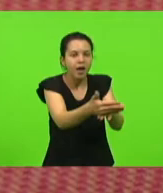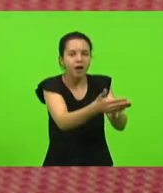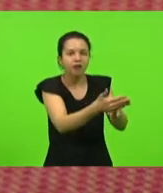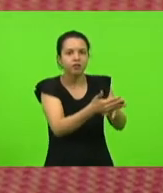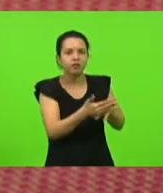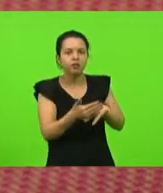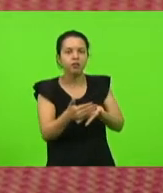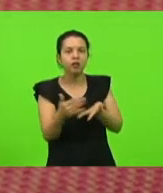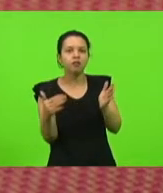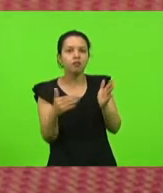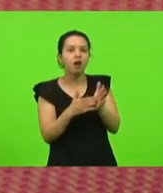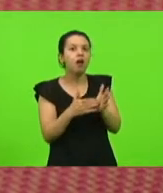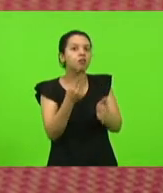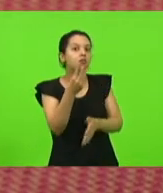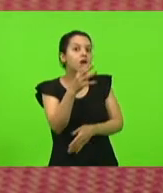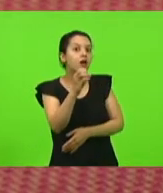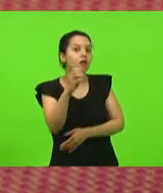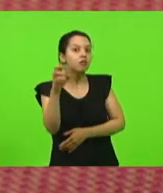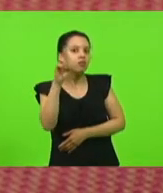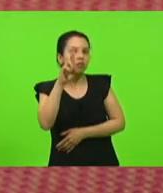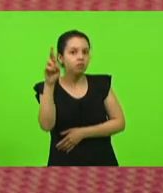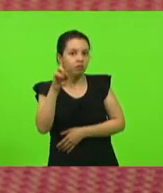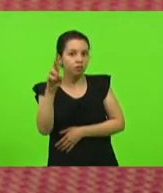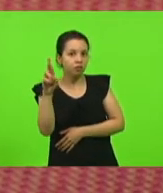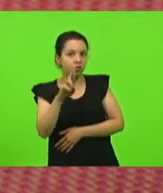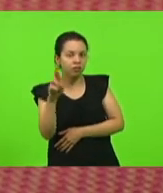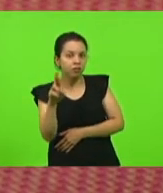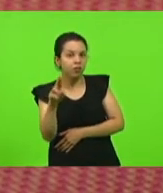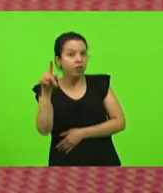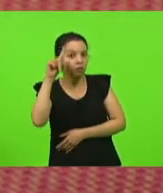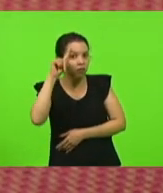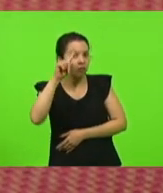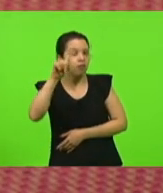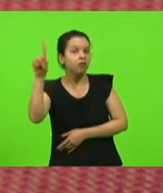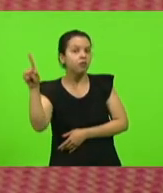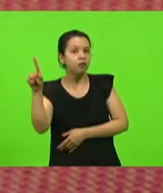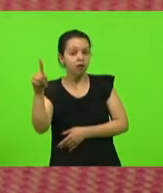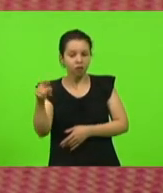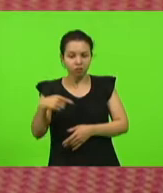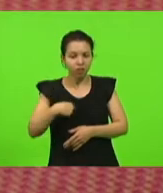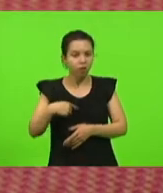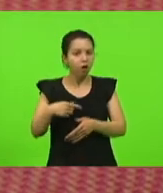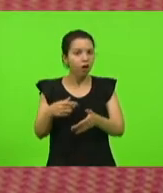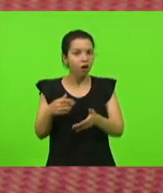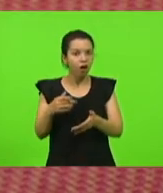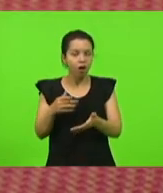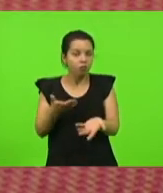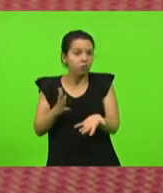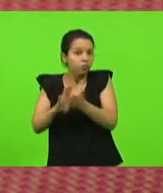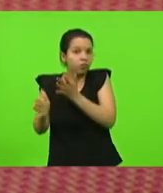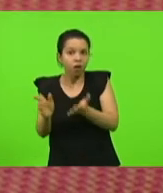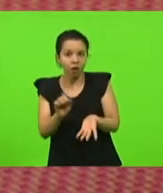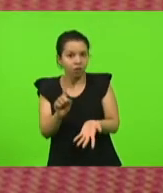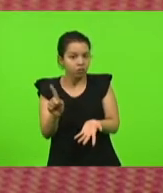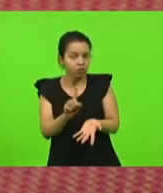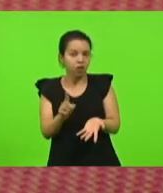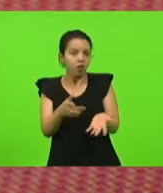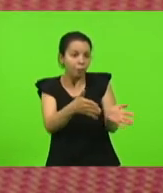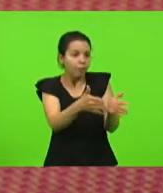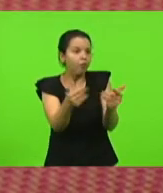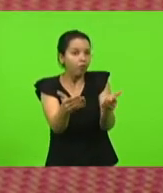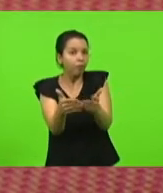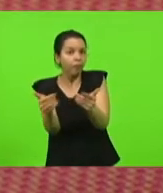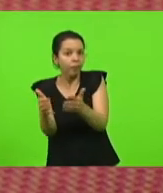até R$300 num dia. Então, eles não saem da esquina de pedir apoio. Então, quem está